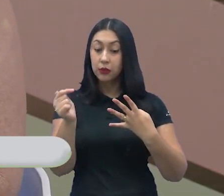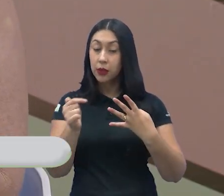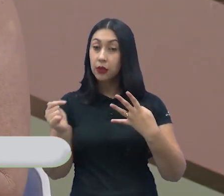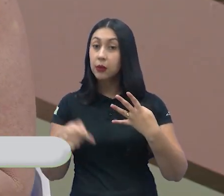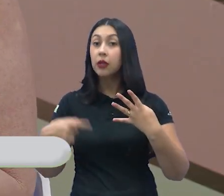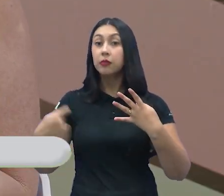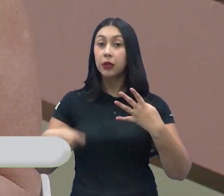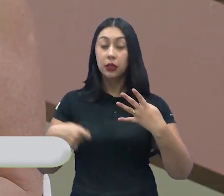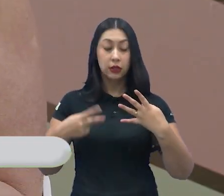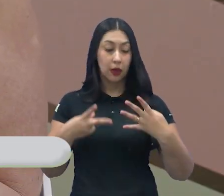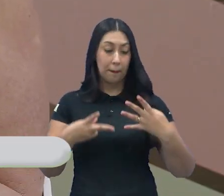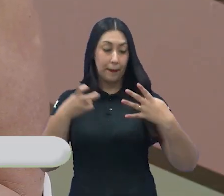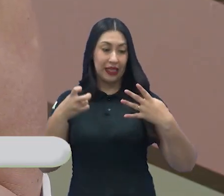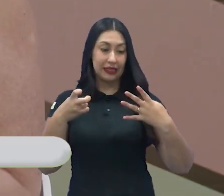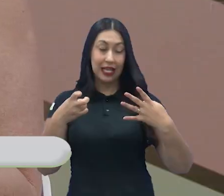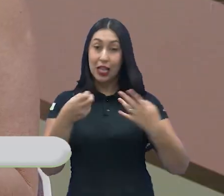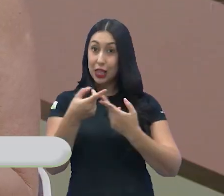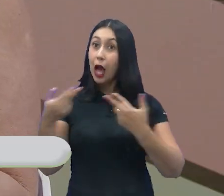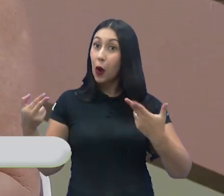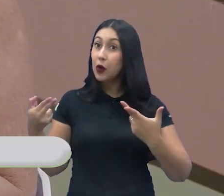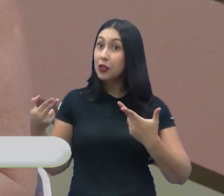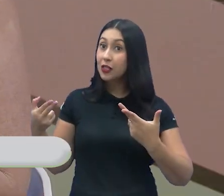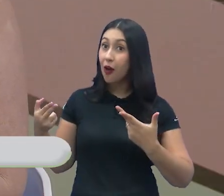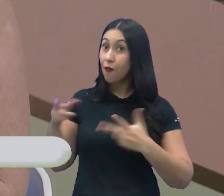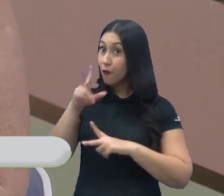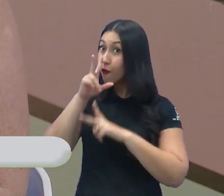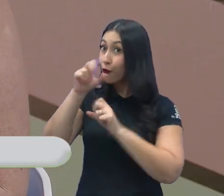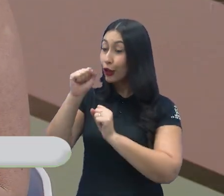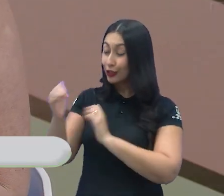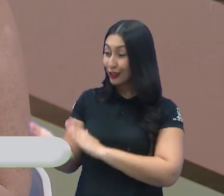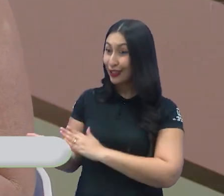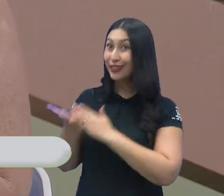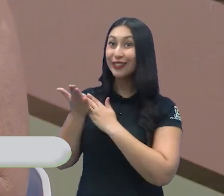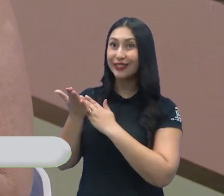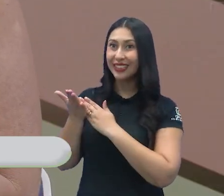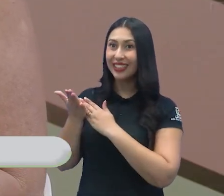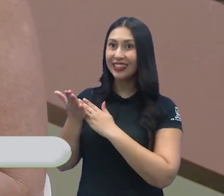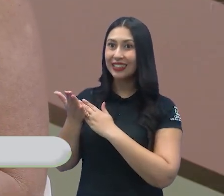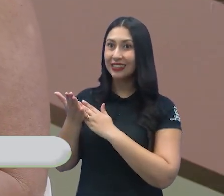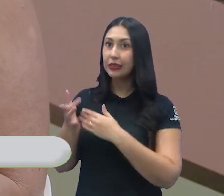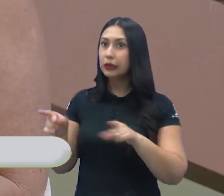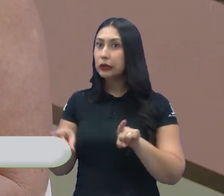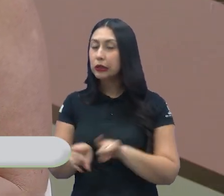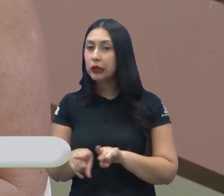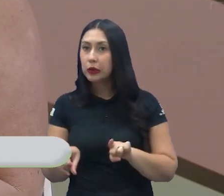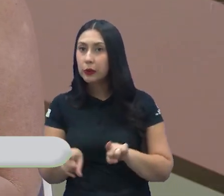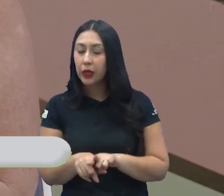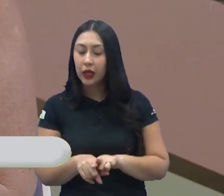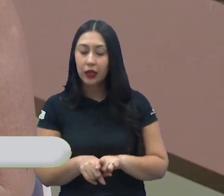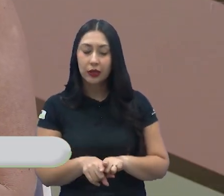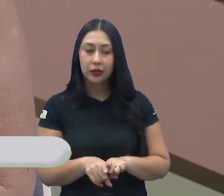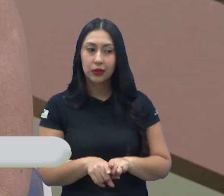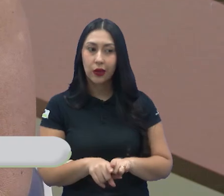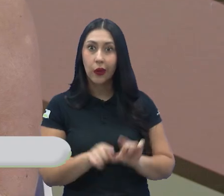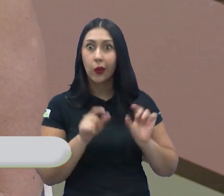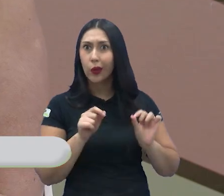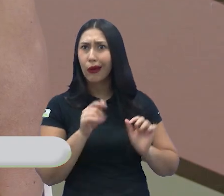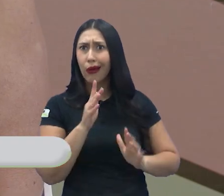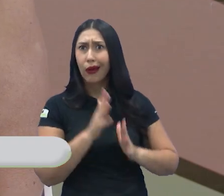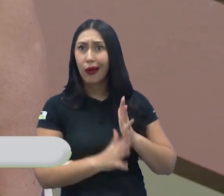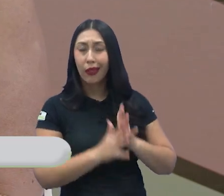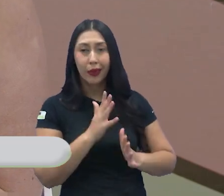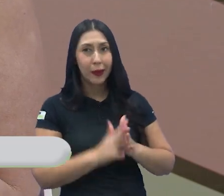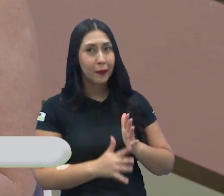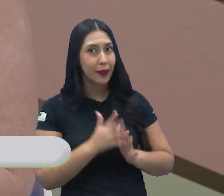identificar quais são os pontos fortes, aquilo que te ajuda no dia a dia, e aqueles que podem te atrapalhar, que foi o que ela